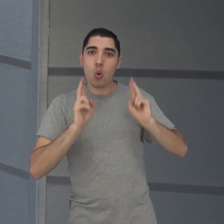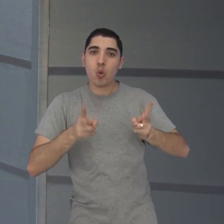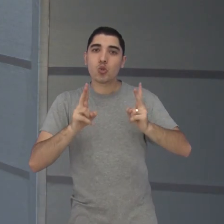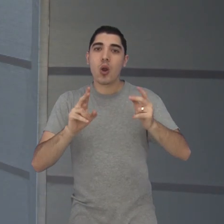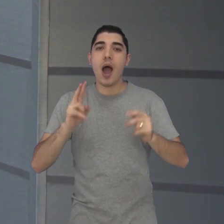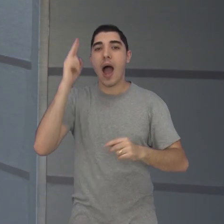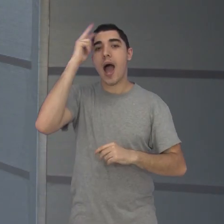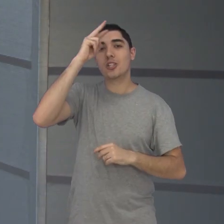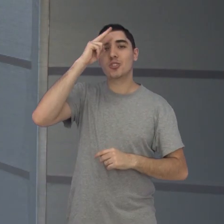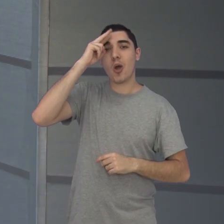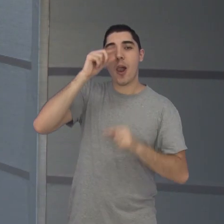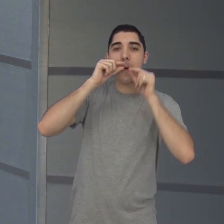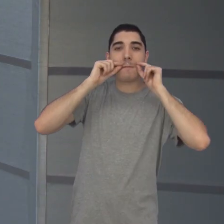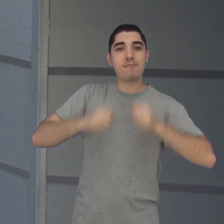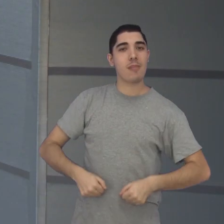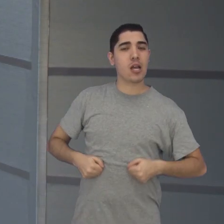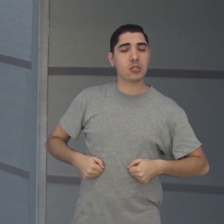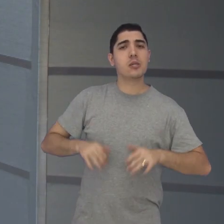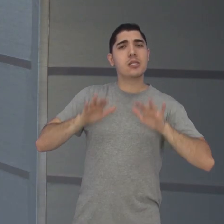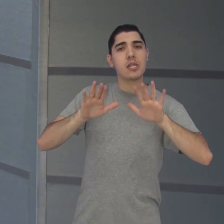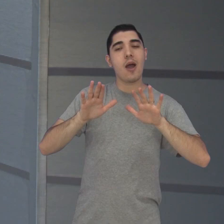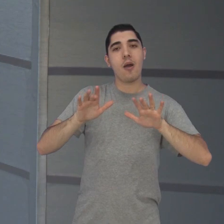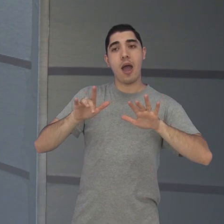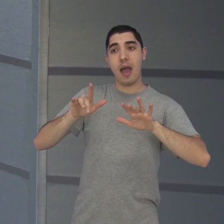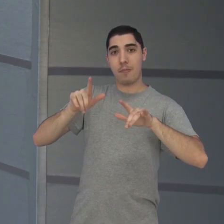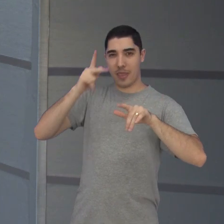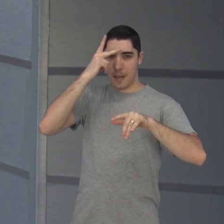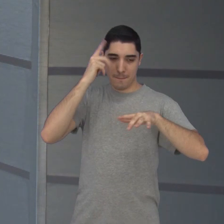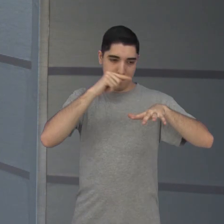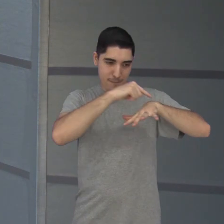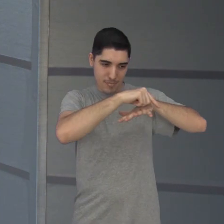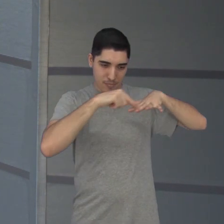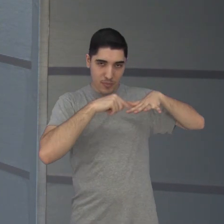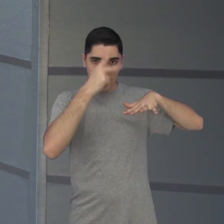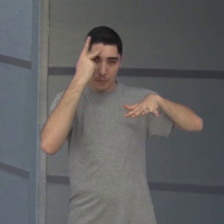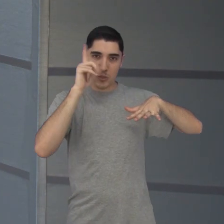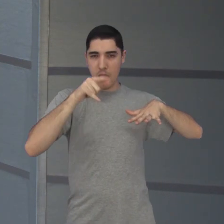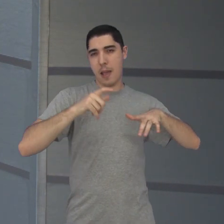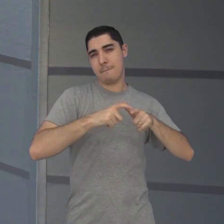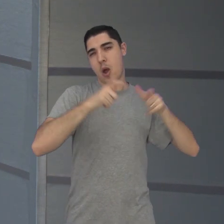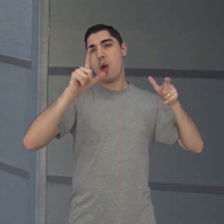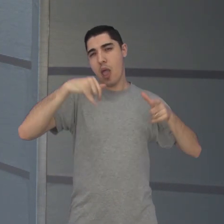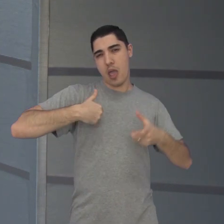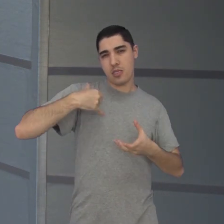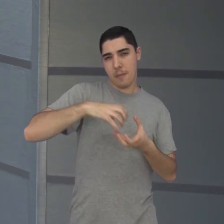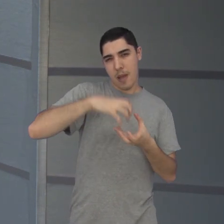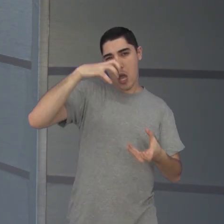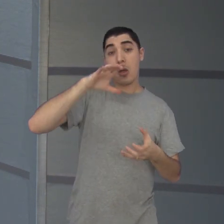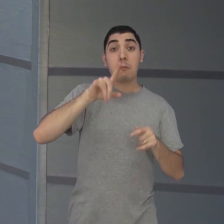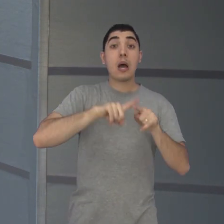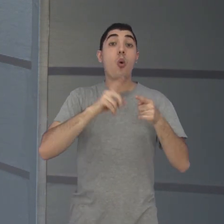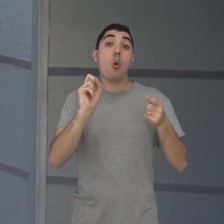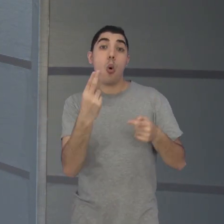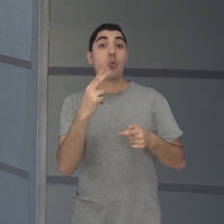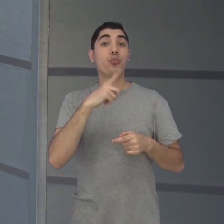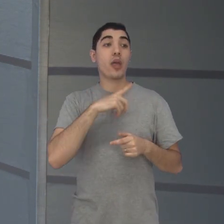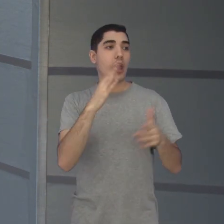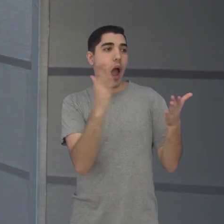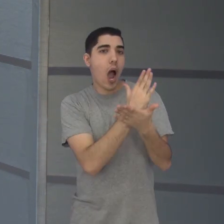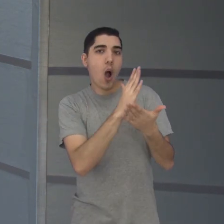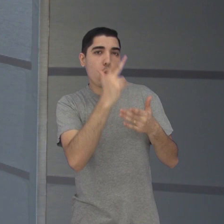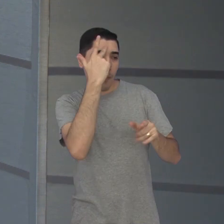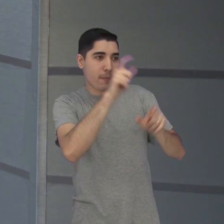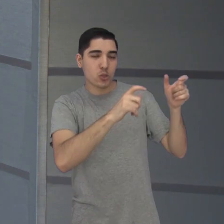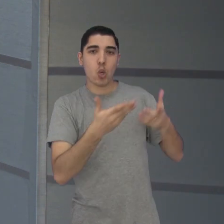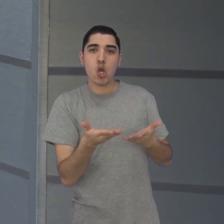importante. Você vê que o seu público hoje é a galera mais antiga, ou tipo assim, tem uma galera nova que chega em você e fala, Pedrão, cara,